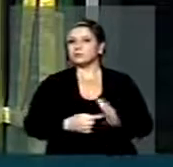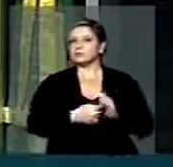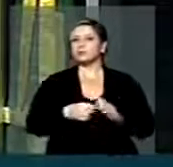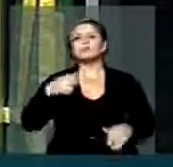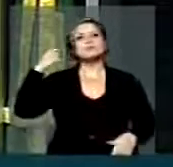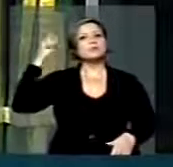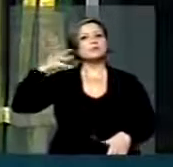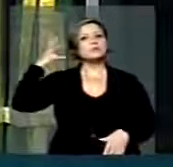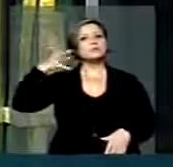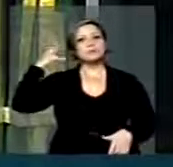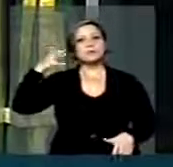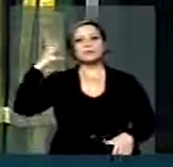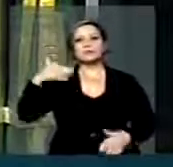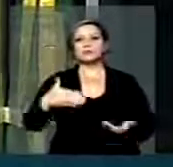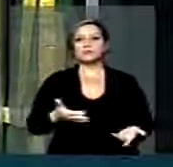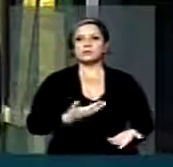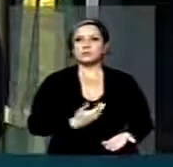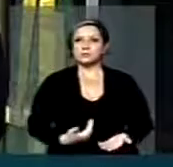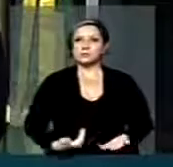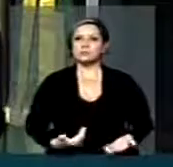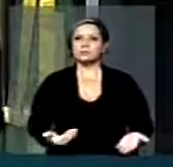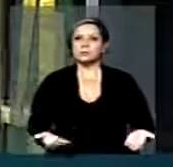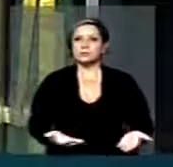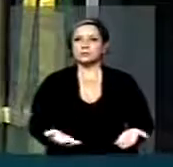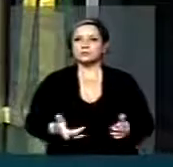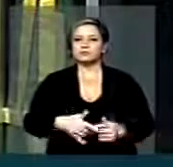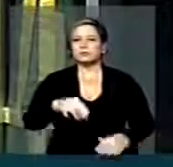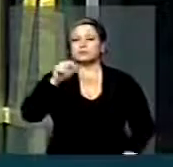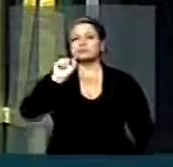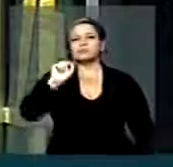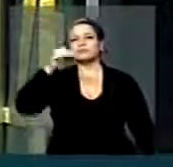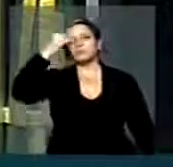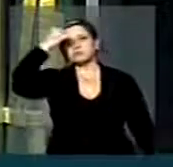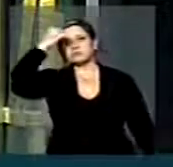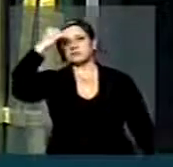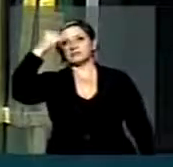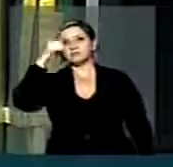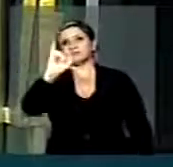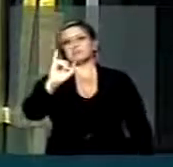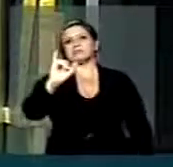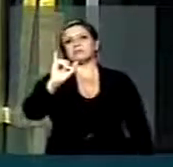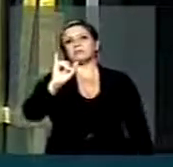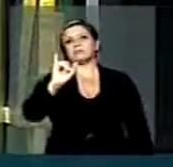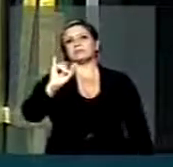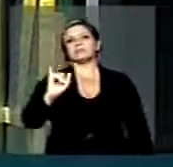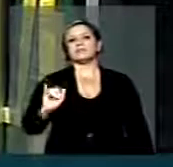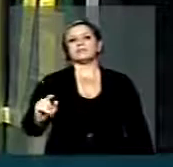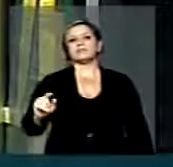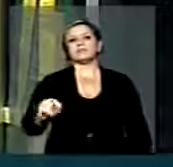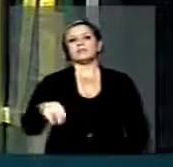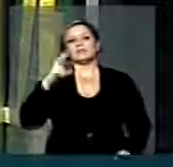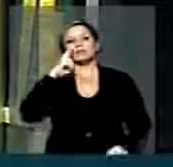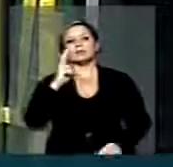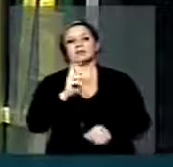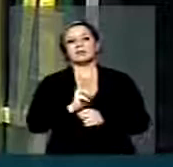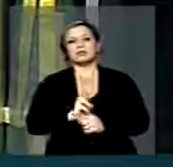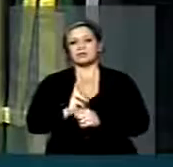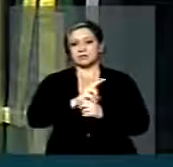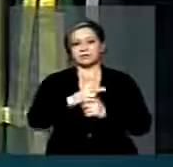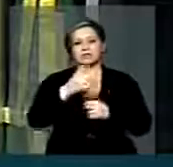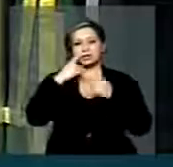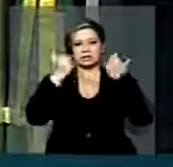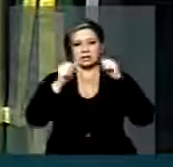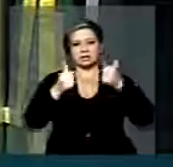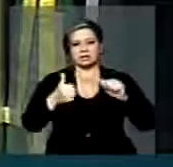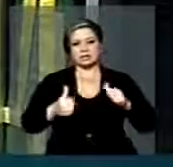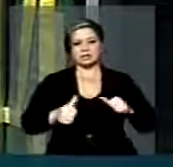político, vamos assim dizer, do atual governo nesse momento, é evitar que as agências de avaliação de risco, o tal